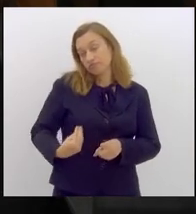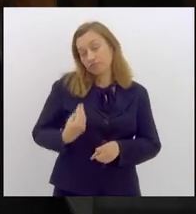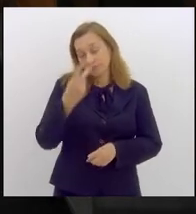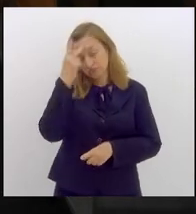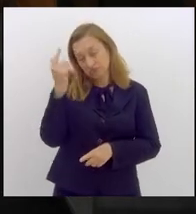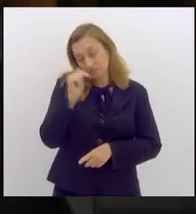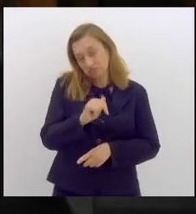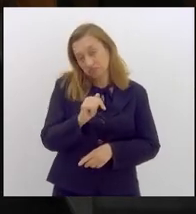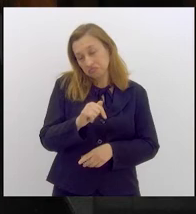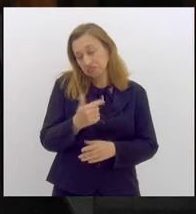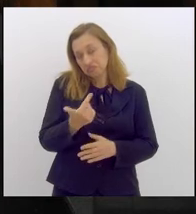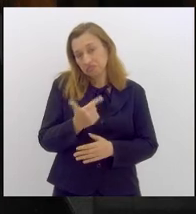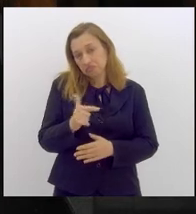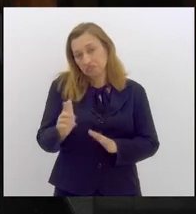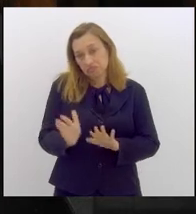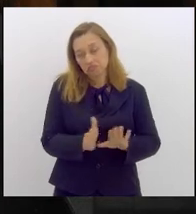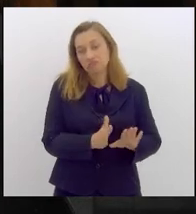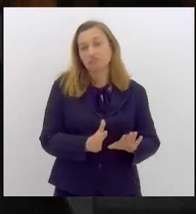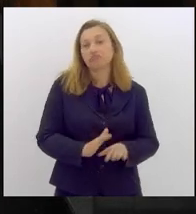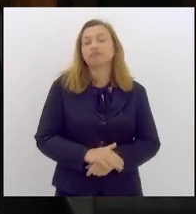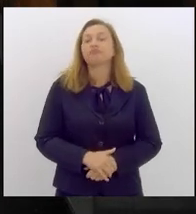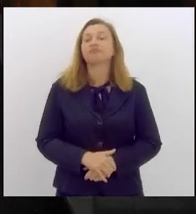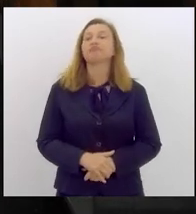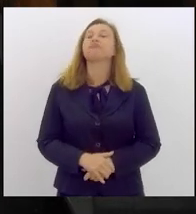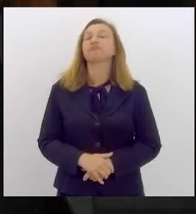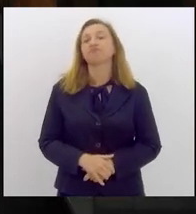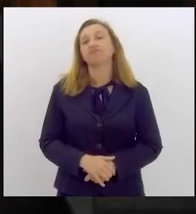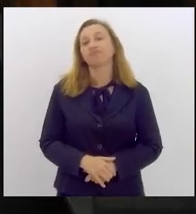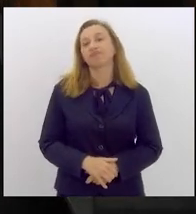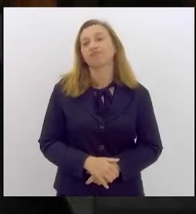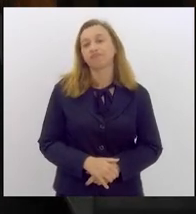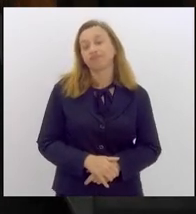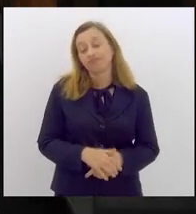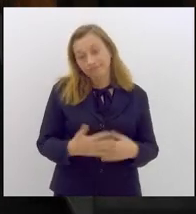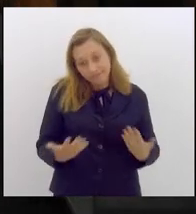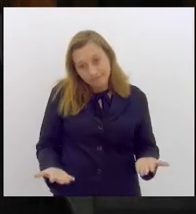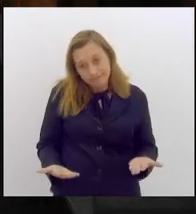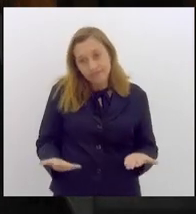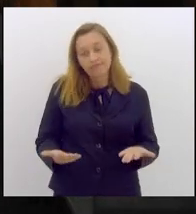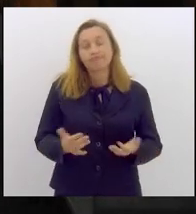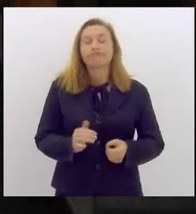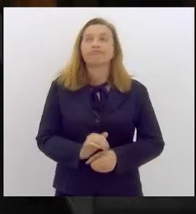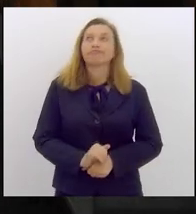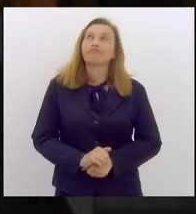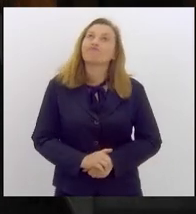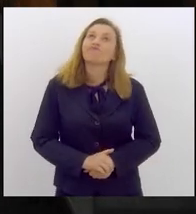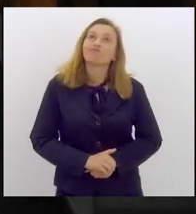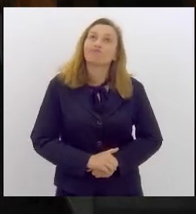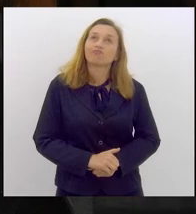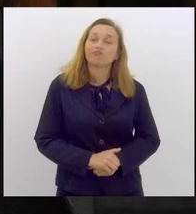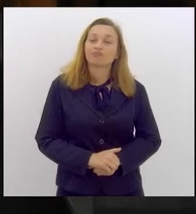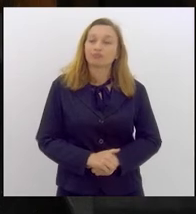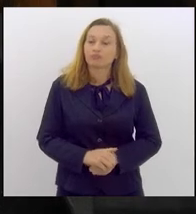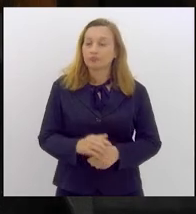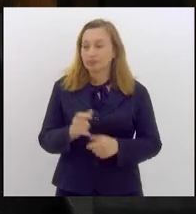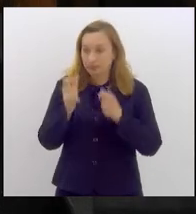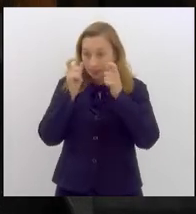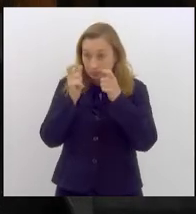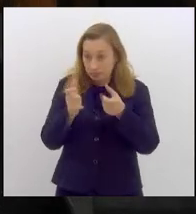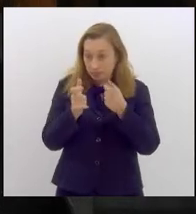tivesse 42 presentes, teria os 42 votos. Então, também estou fazendo esse